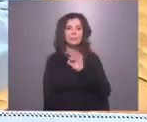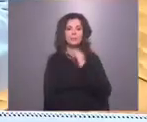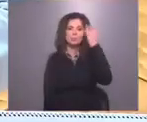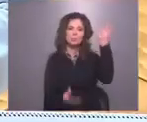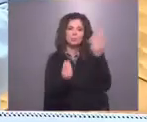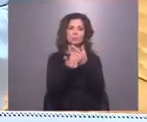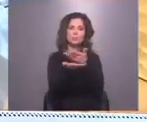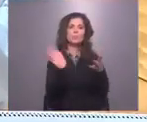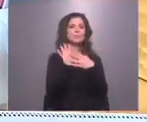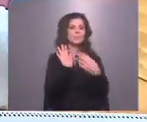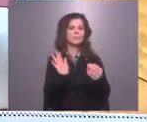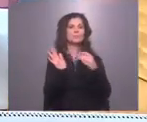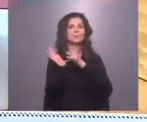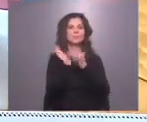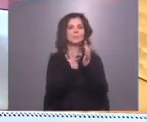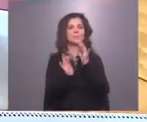convosco.